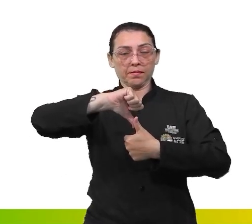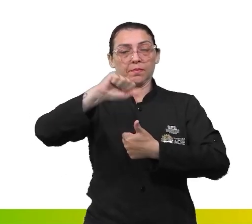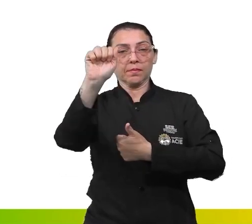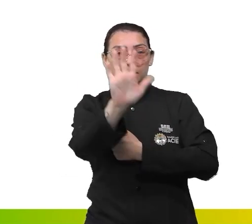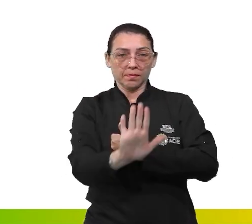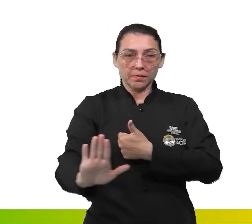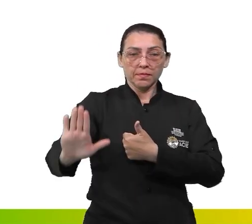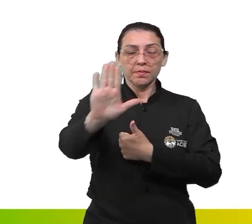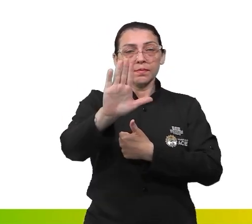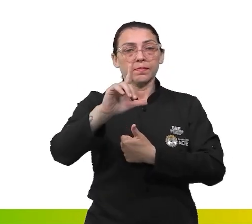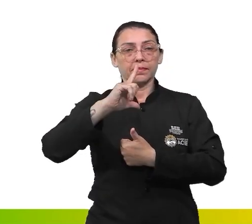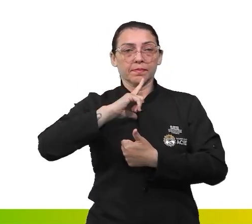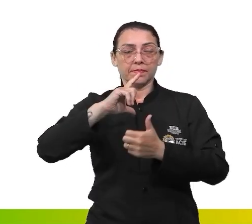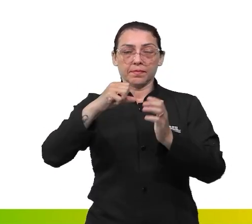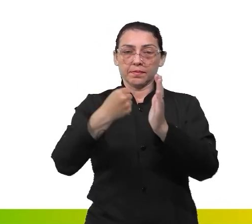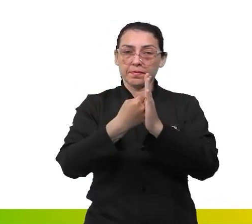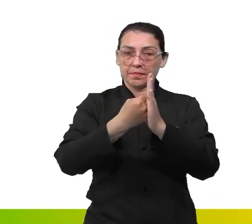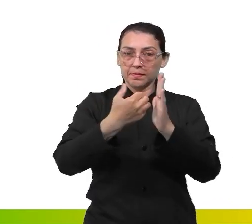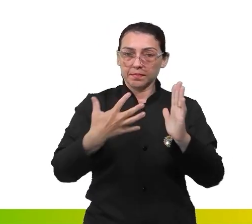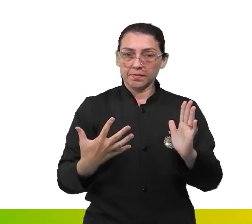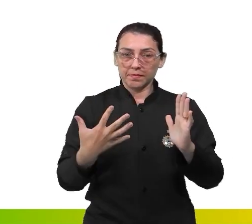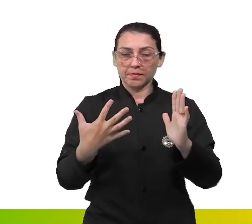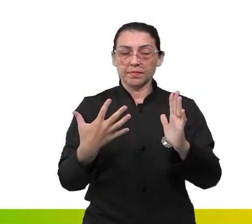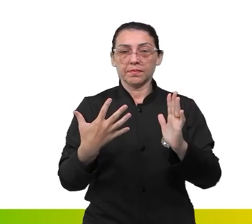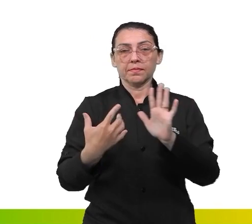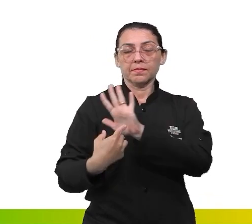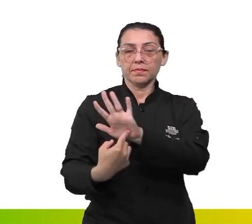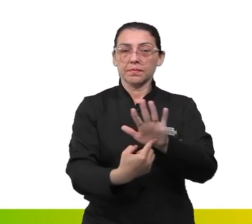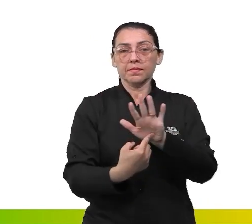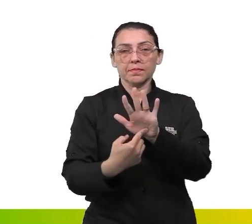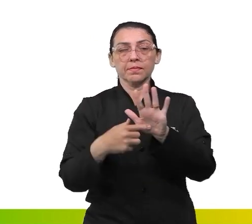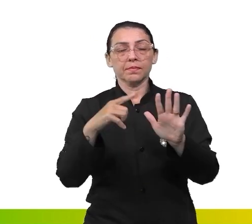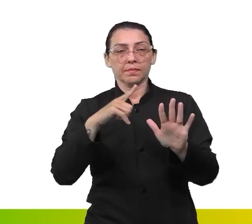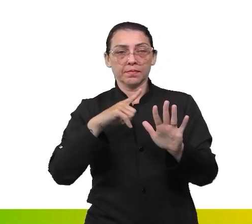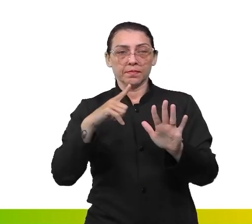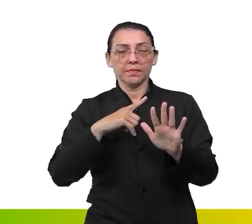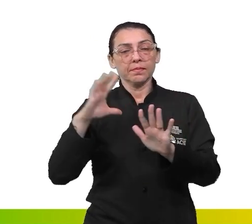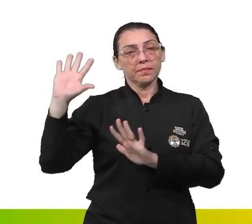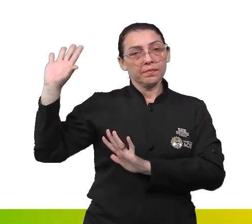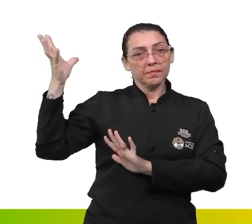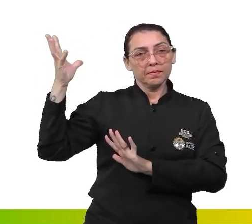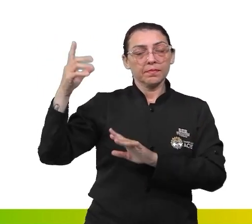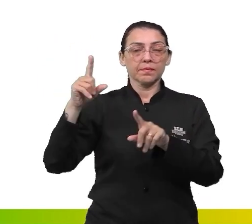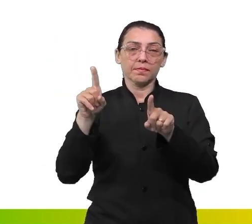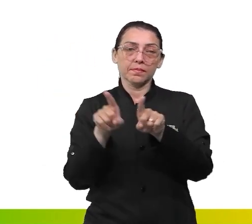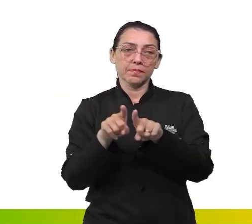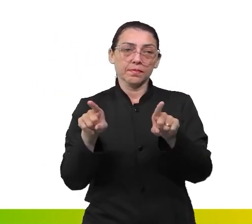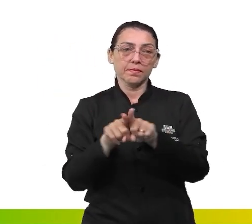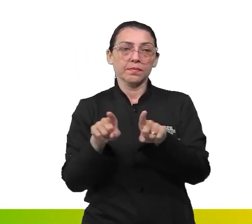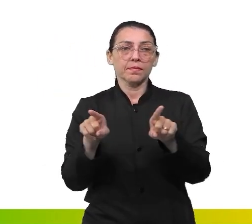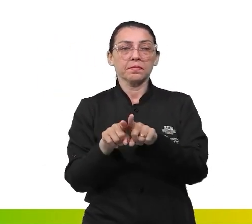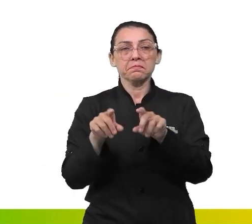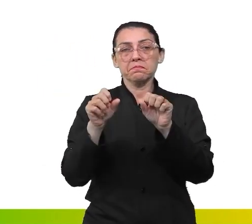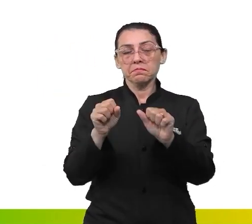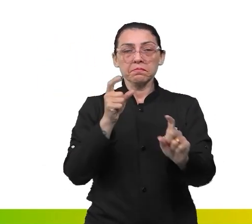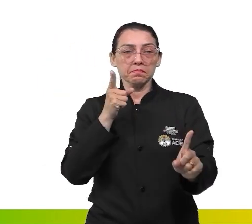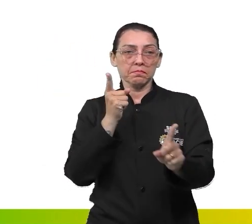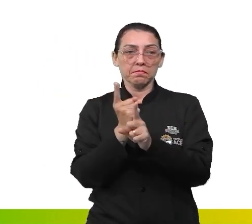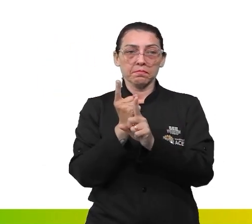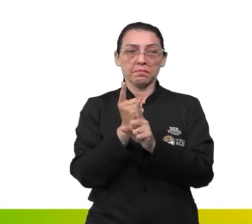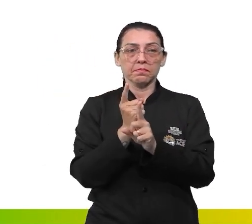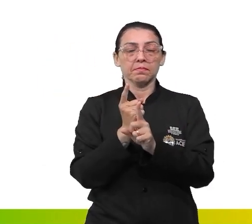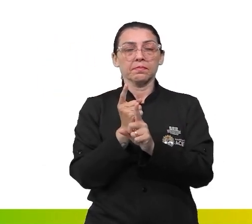América, ela tem essa característica, tá? Por apresentar o clima tropical. E também o clima tropical pode ser encontrado